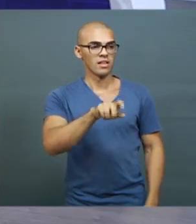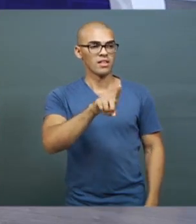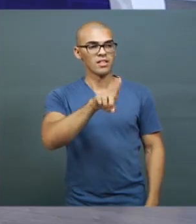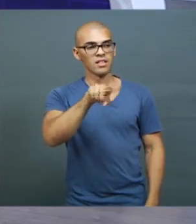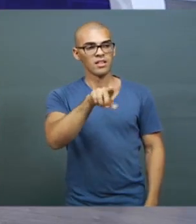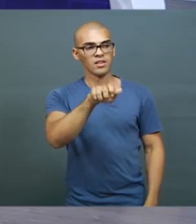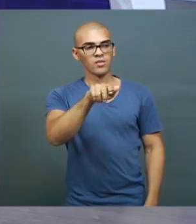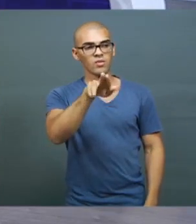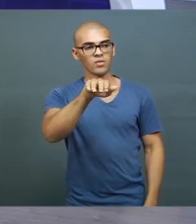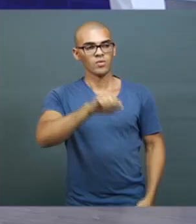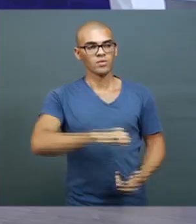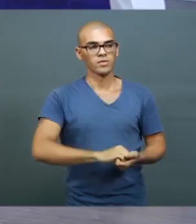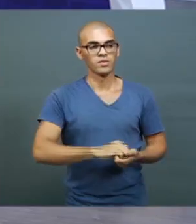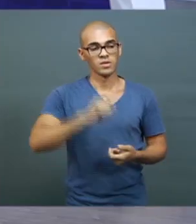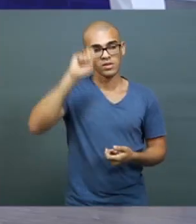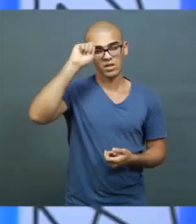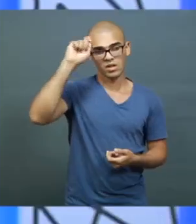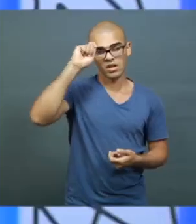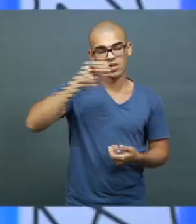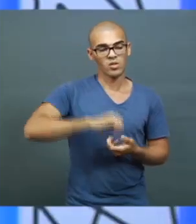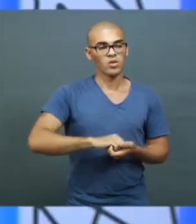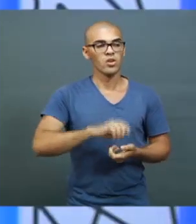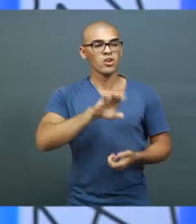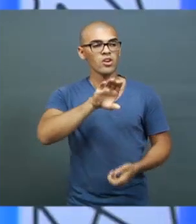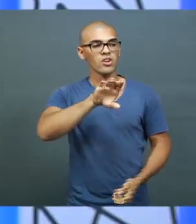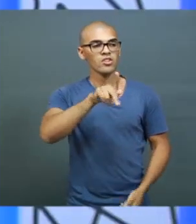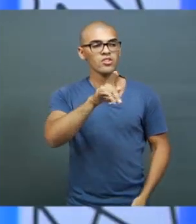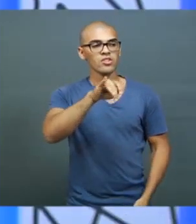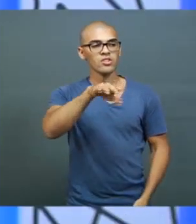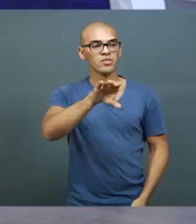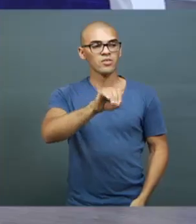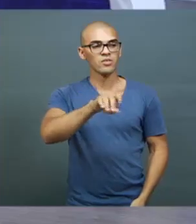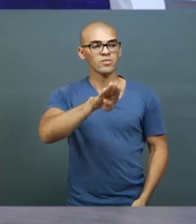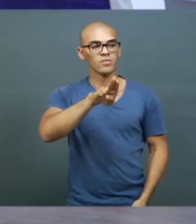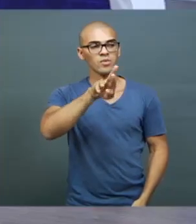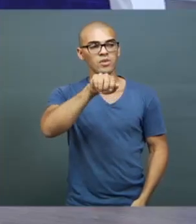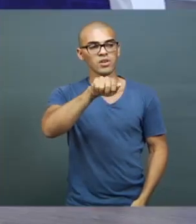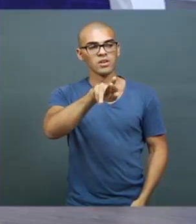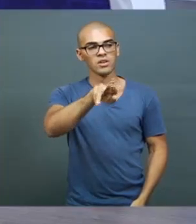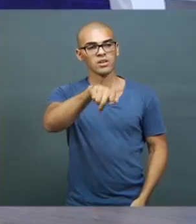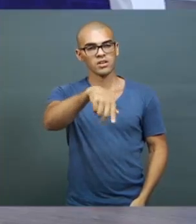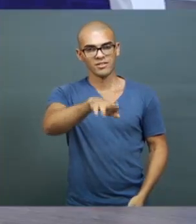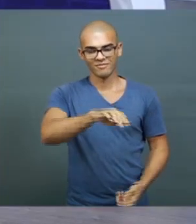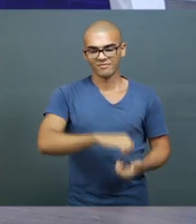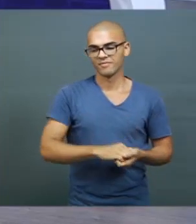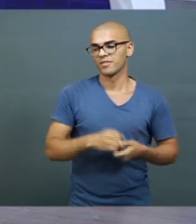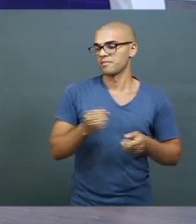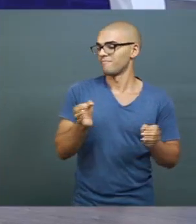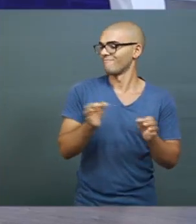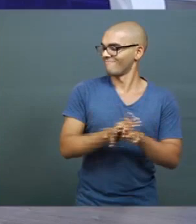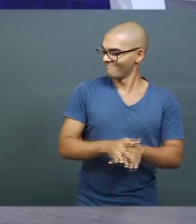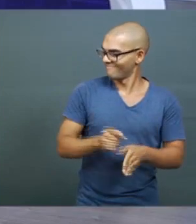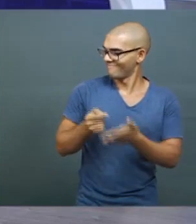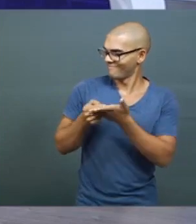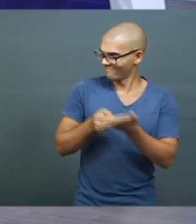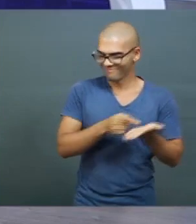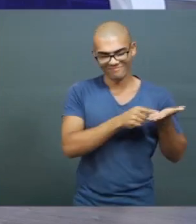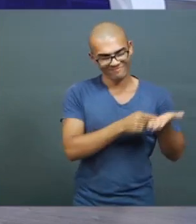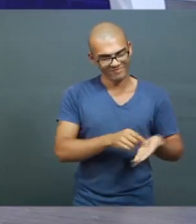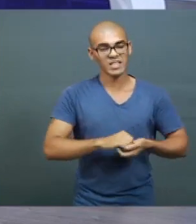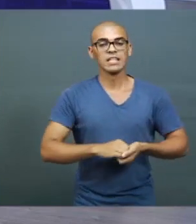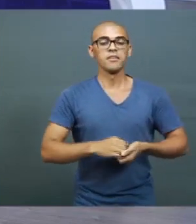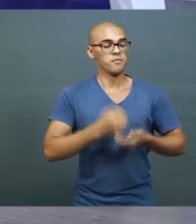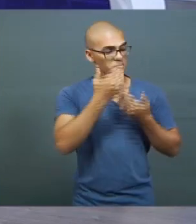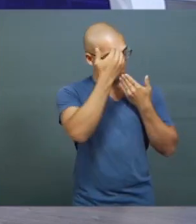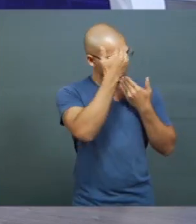Holanda e Paulo Pontes. É fantástico, é imperdível. Tá dado o convite. Muito obrigado pela participação, Rose. Obrigada. Muito obrigado, Carlos,